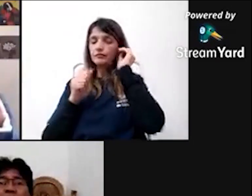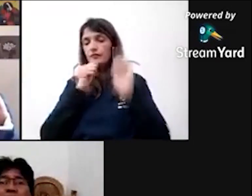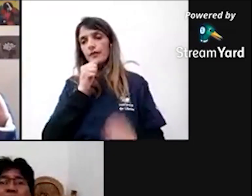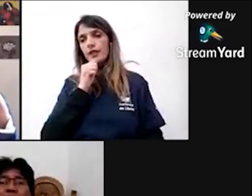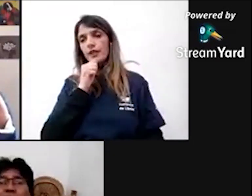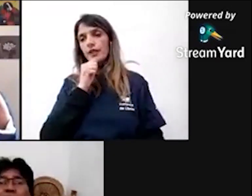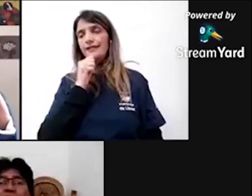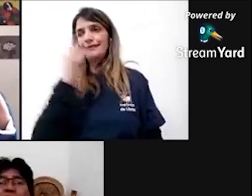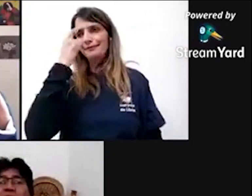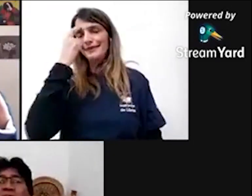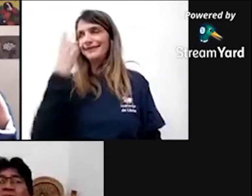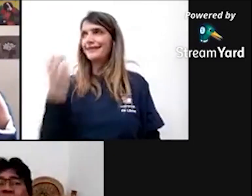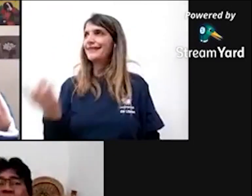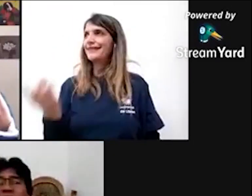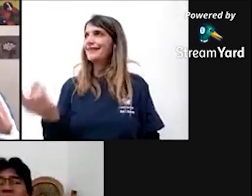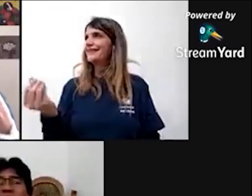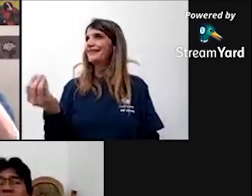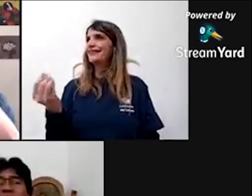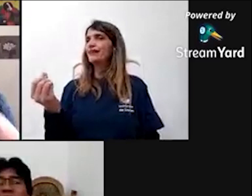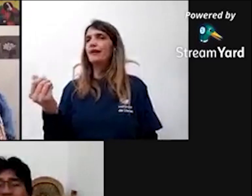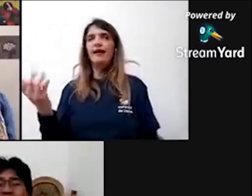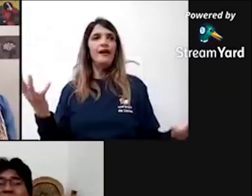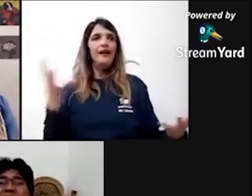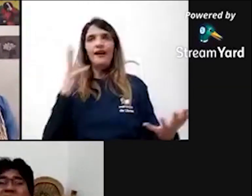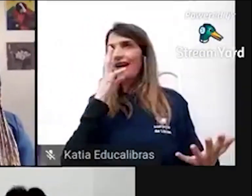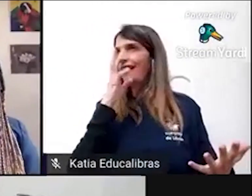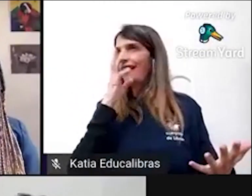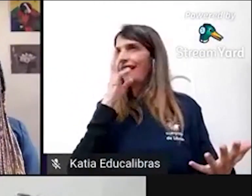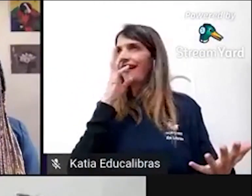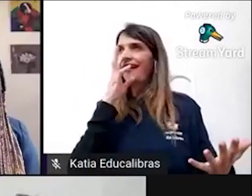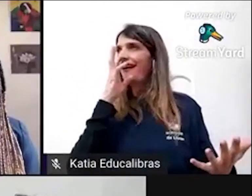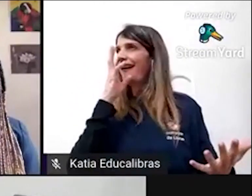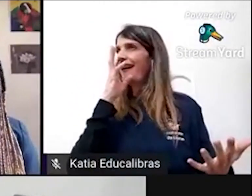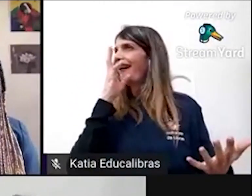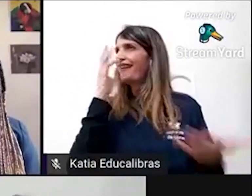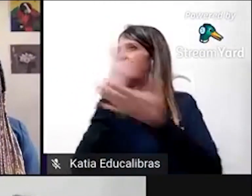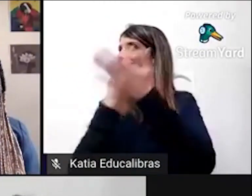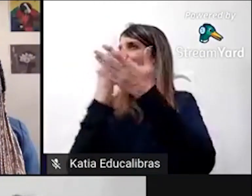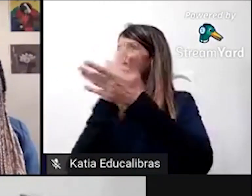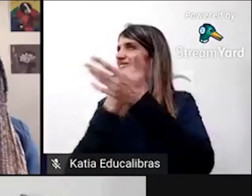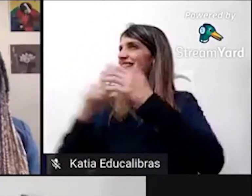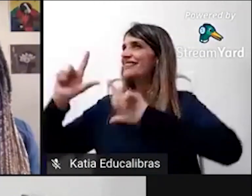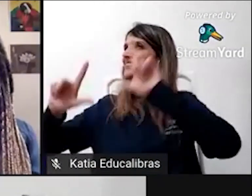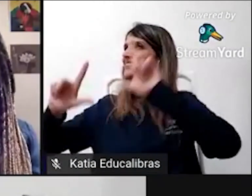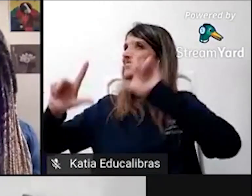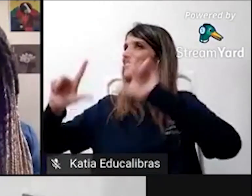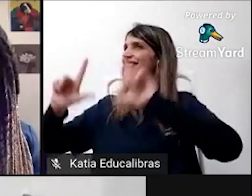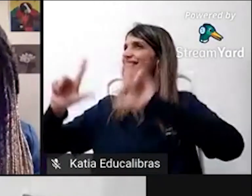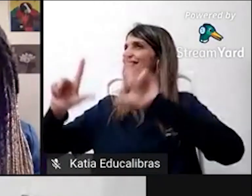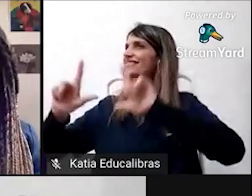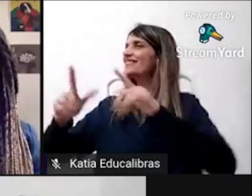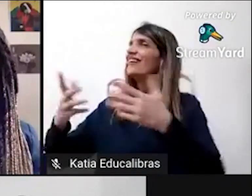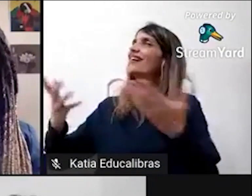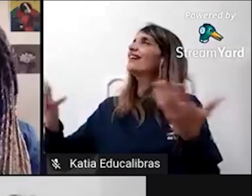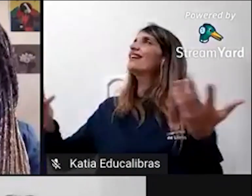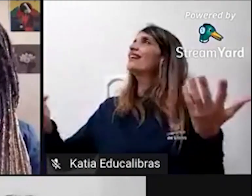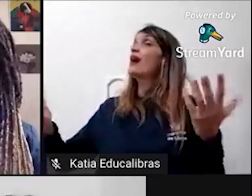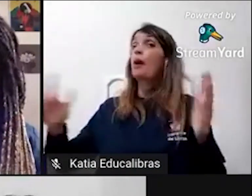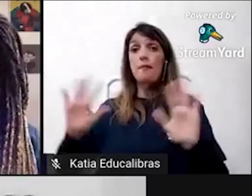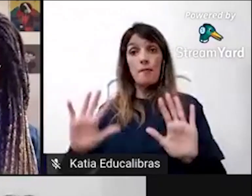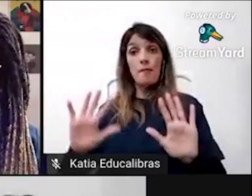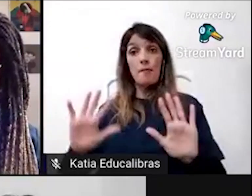ideia do encantado, dos encantados. E é nesse momento que a gente deve